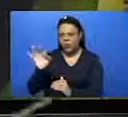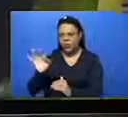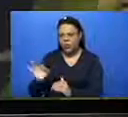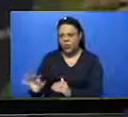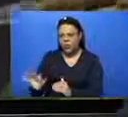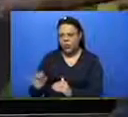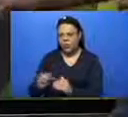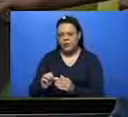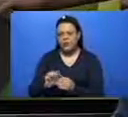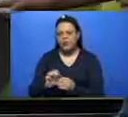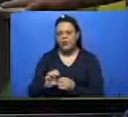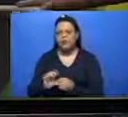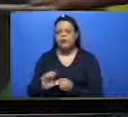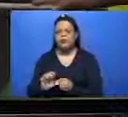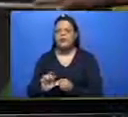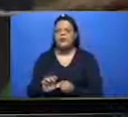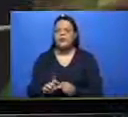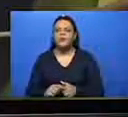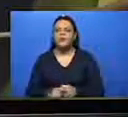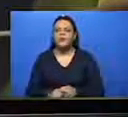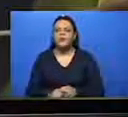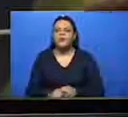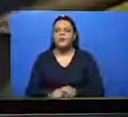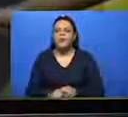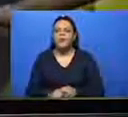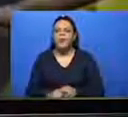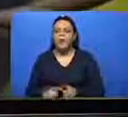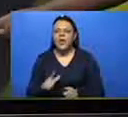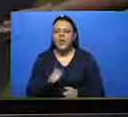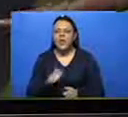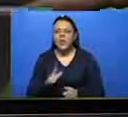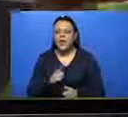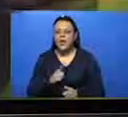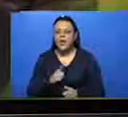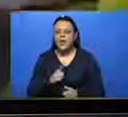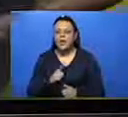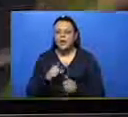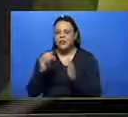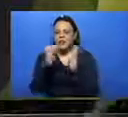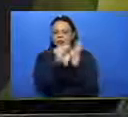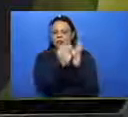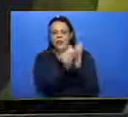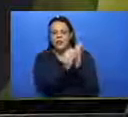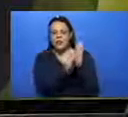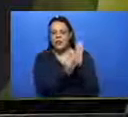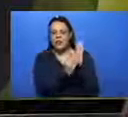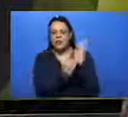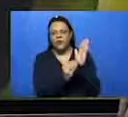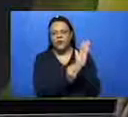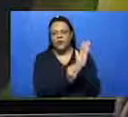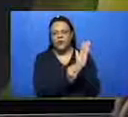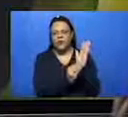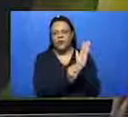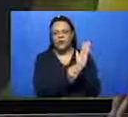Nós temos os dados, os valores em